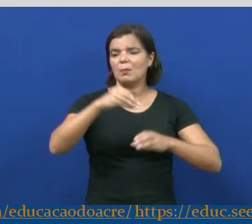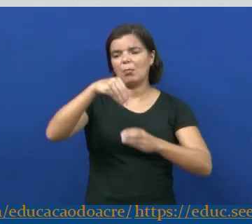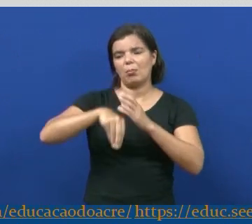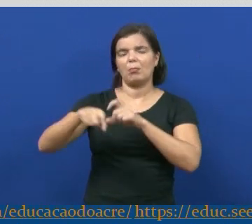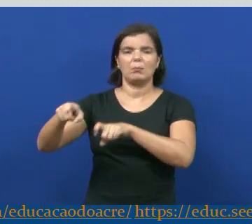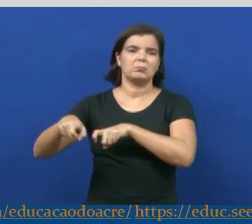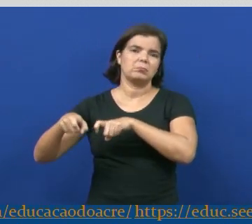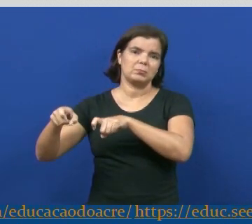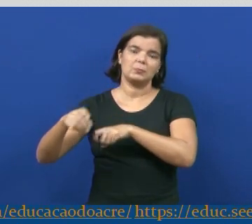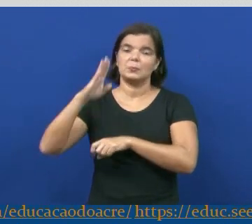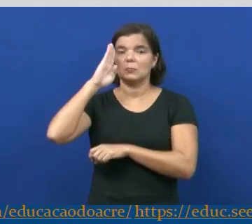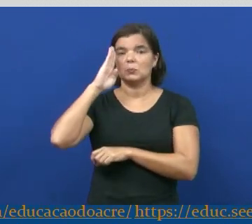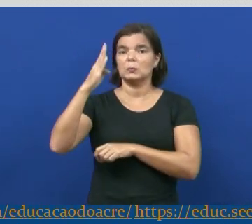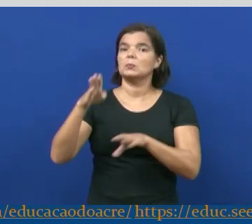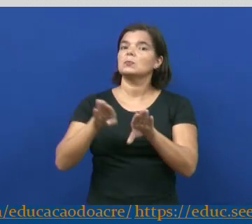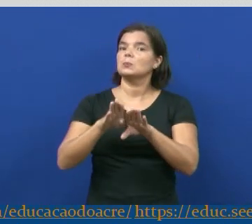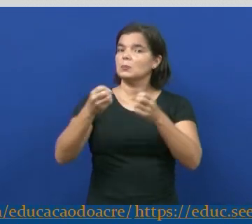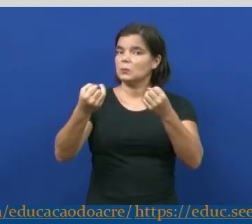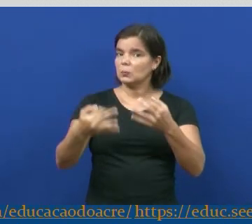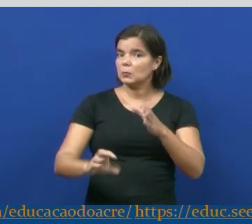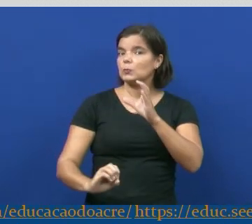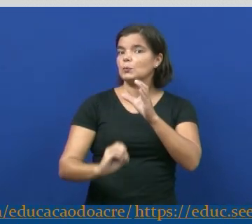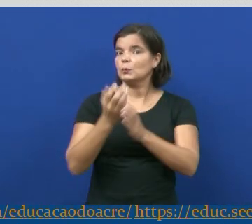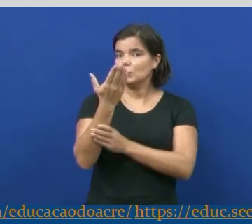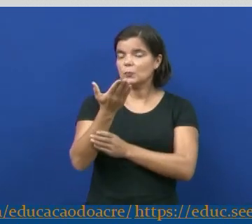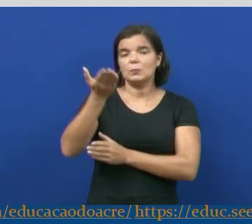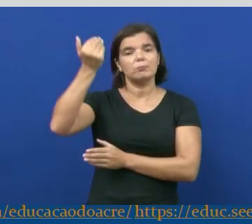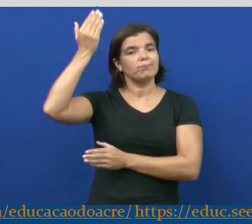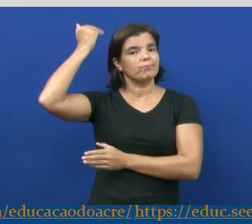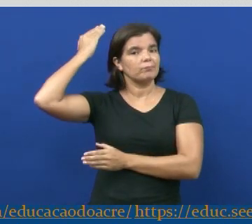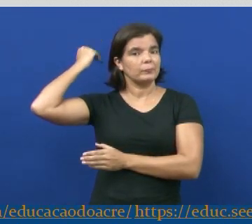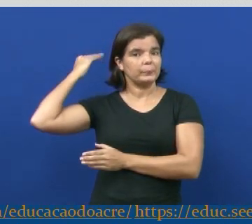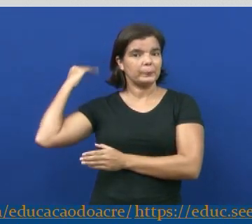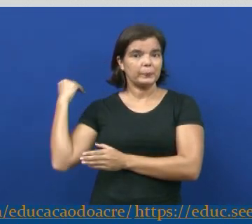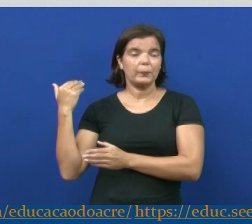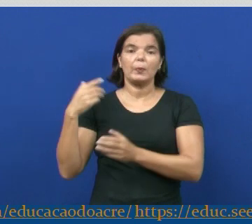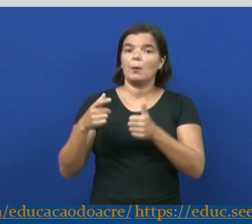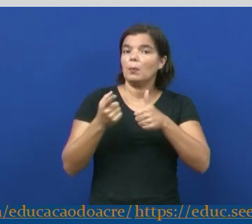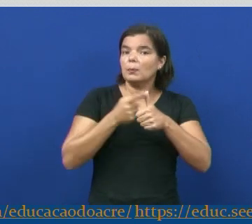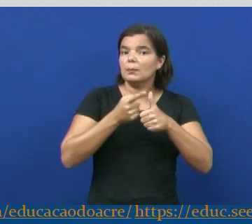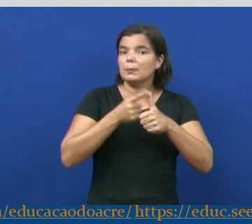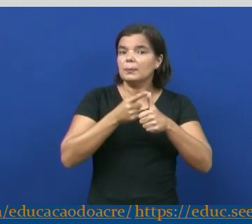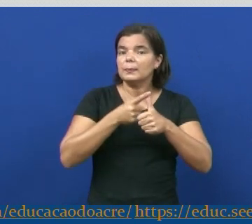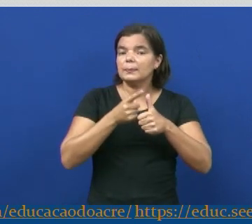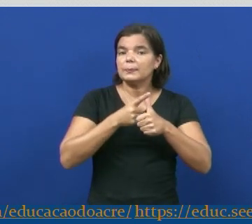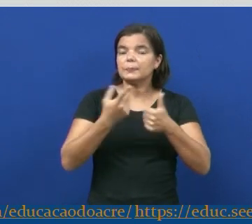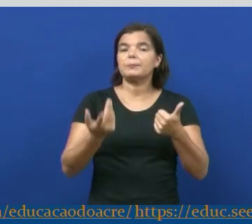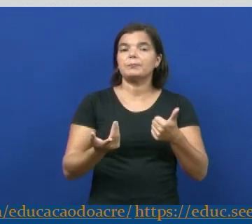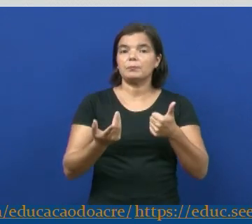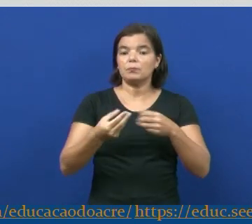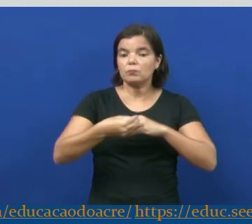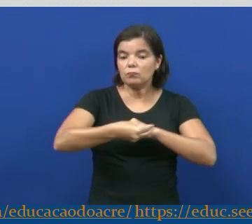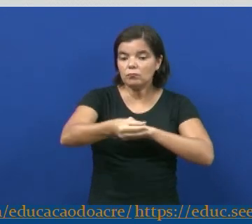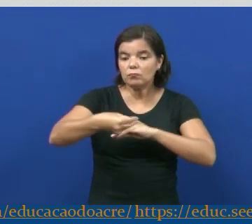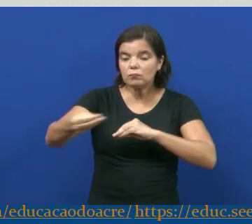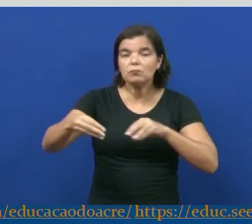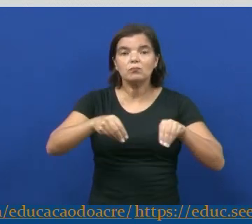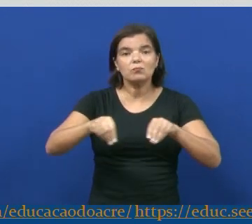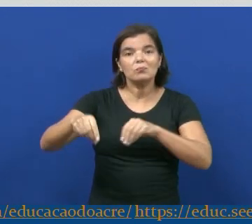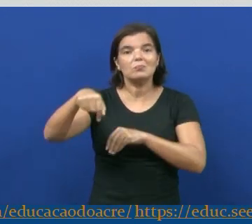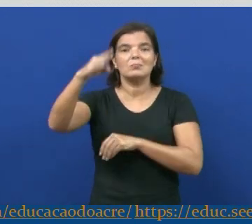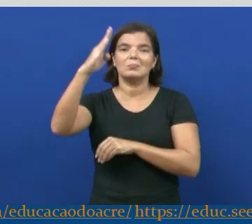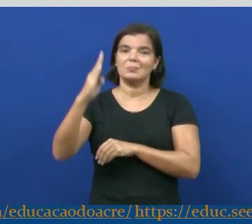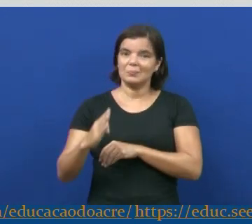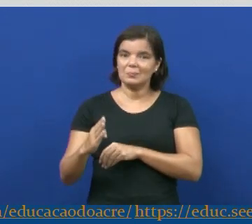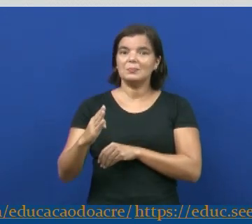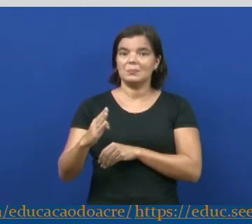rural. E principalmente, como eu falei, né, surge lá desde o período colonial com a primeira distribuição de terras no Brasil,